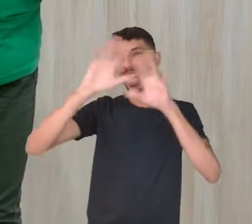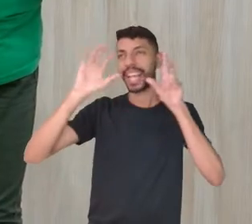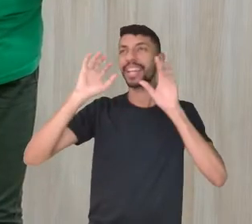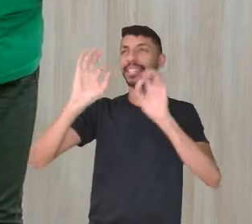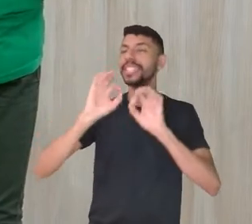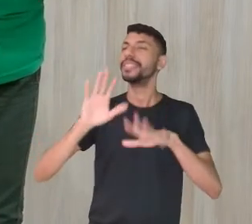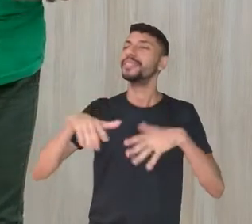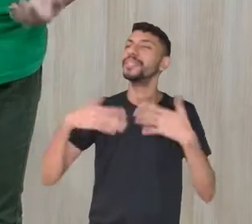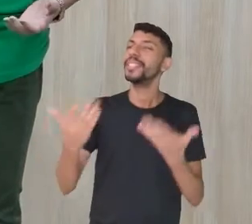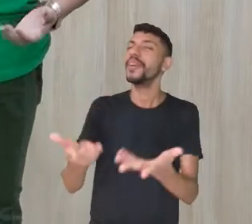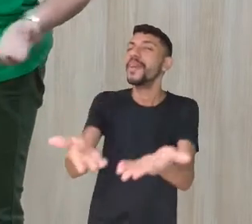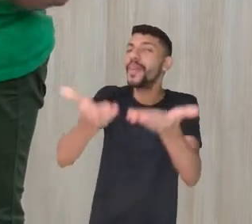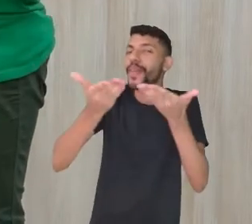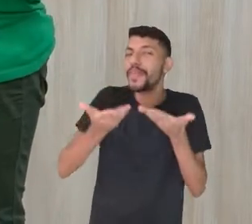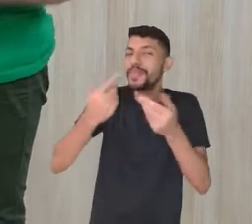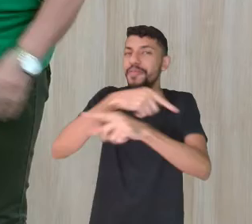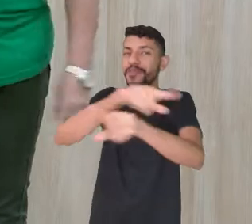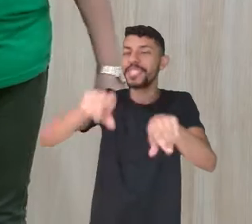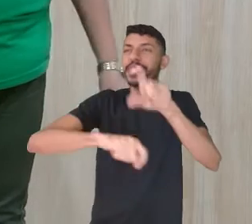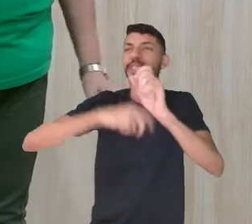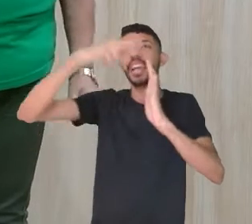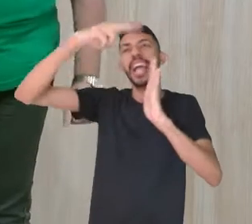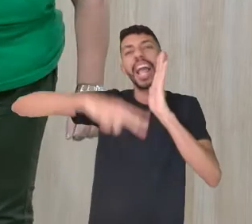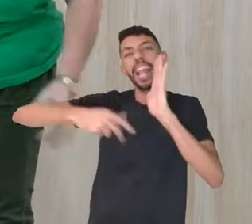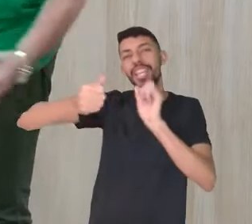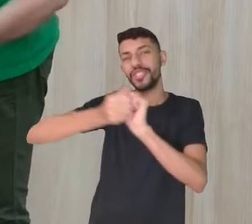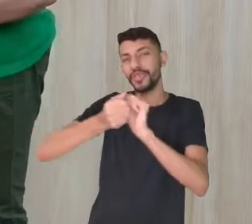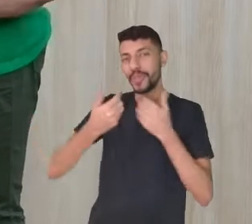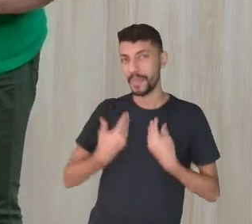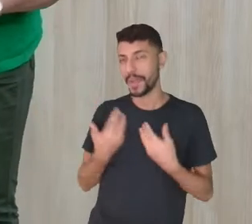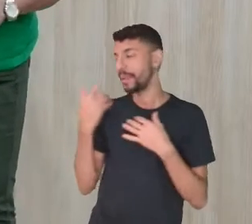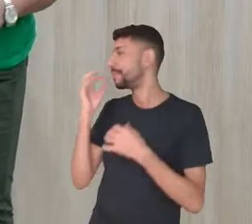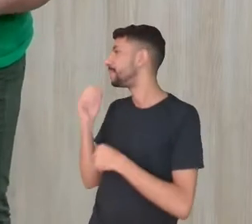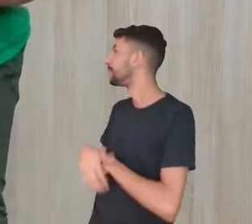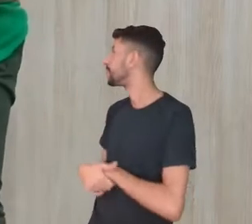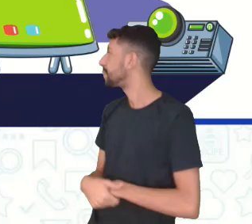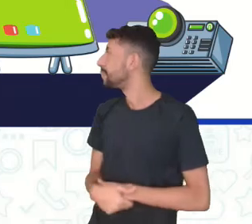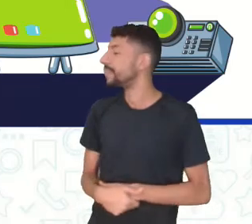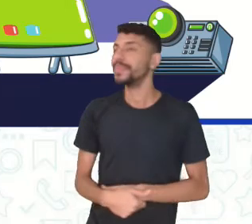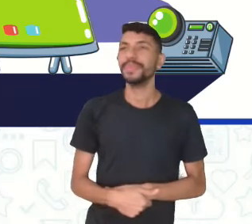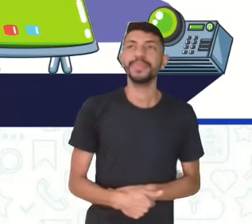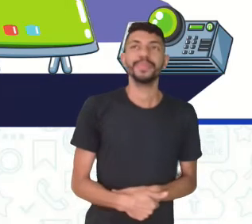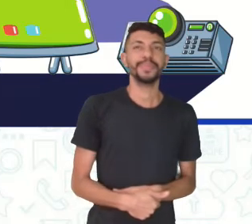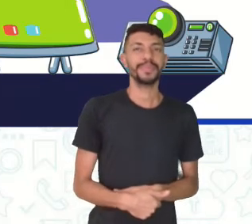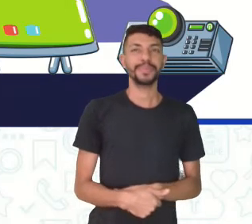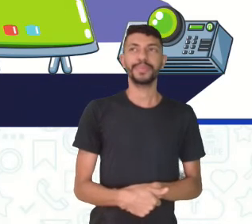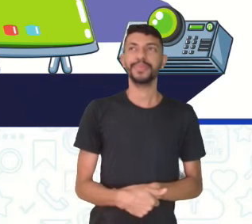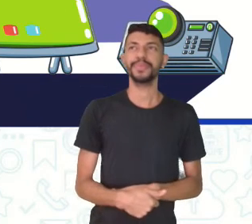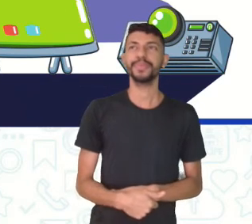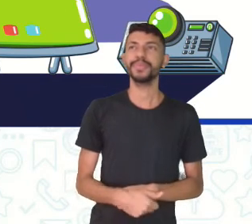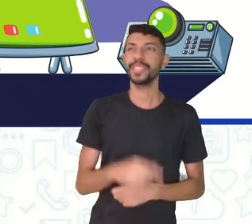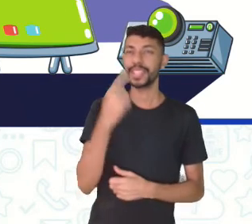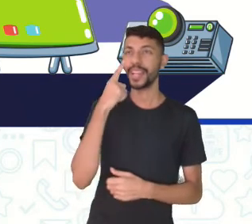a isso. Então, estou convidando vocês a ler esse texto comigo. Vamos lá? Então, a aplicação de novos